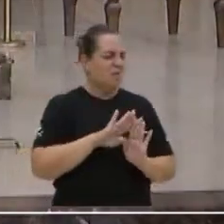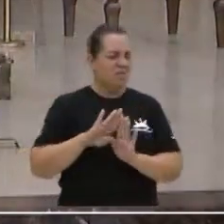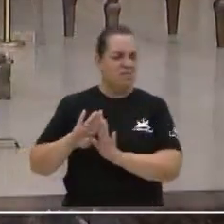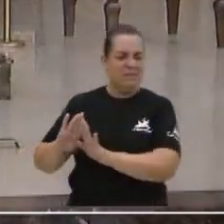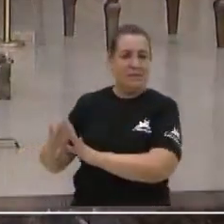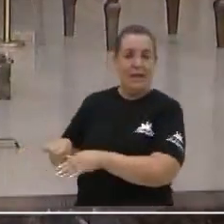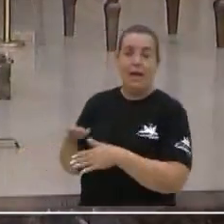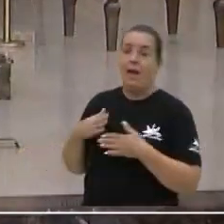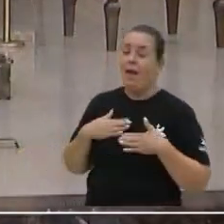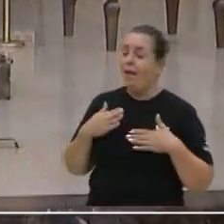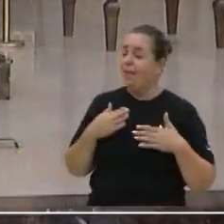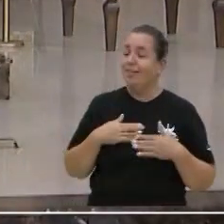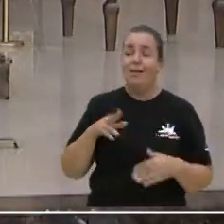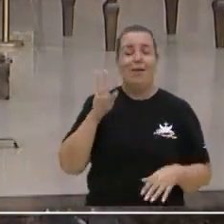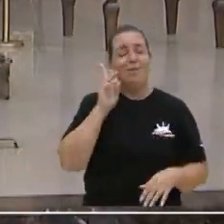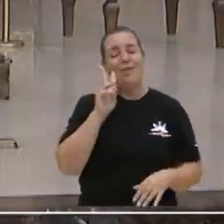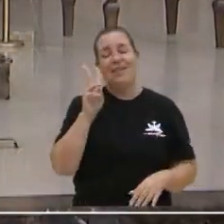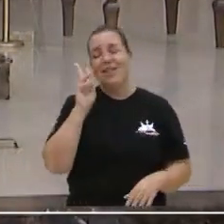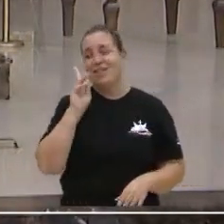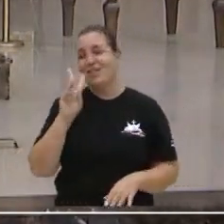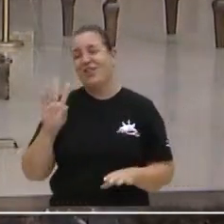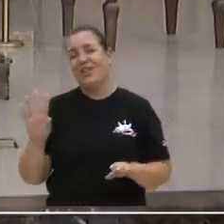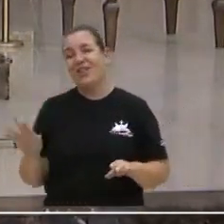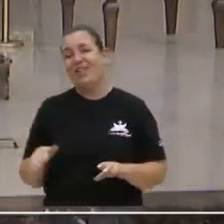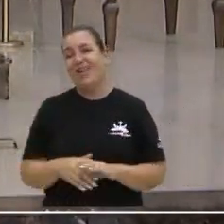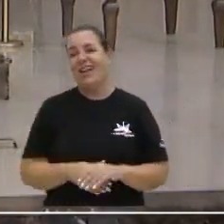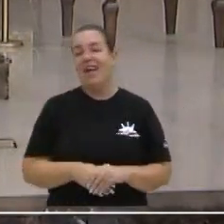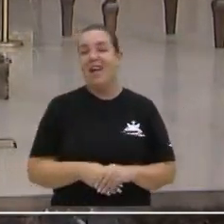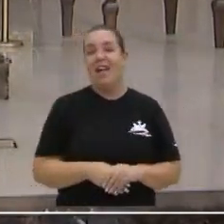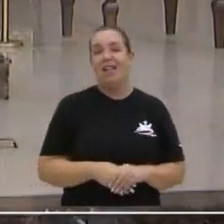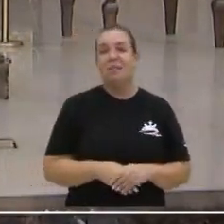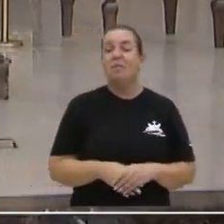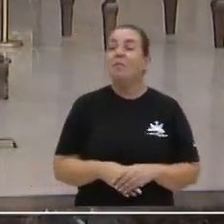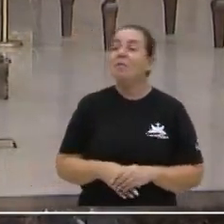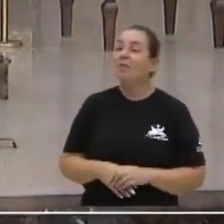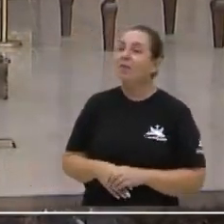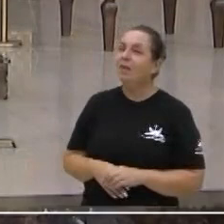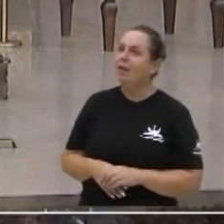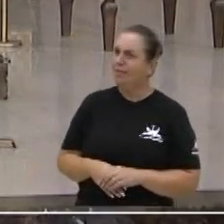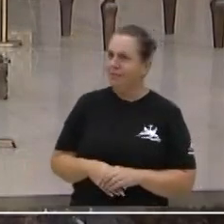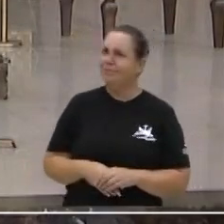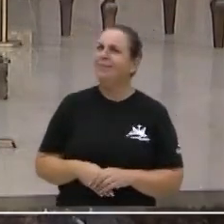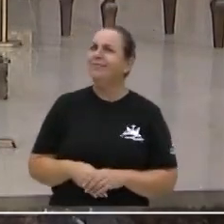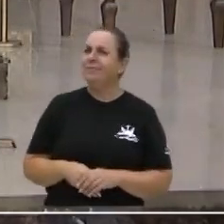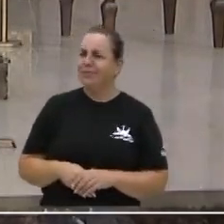Pedras vão rolar da minha história,